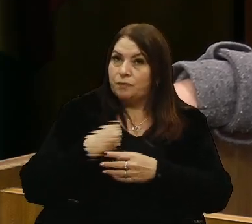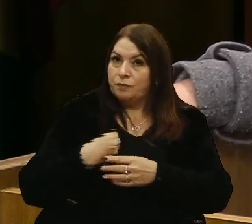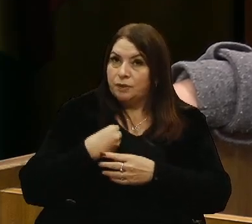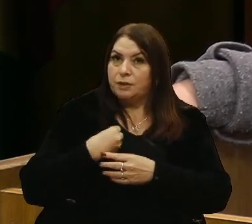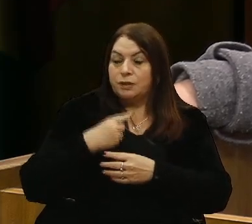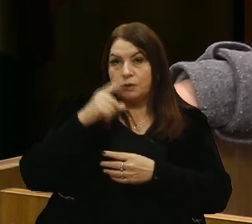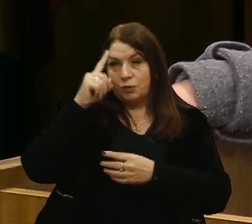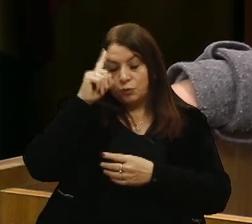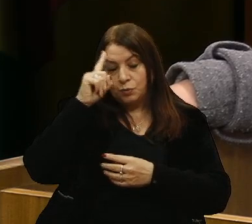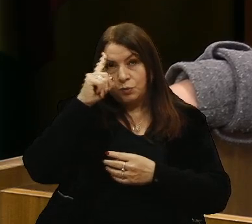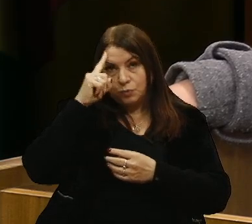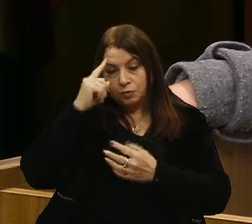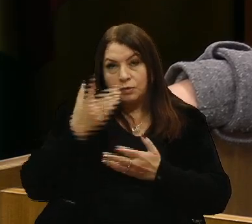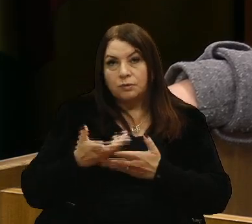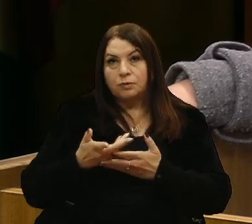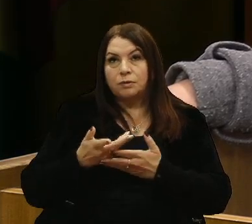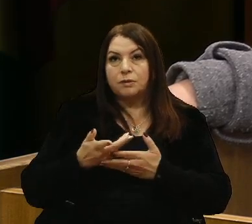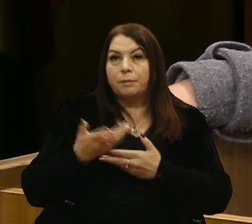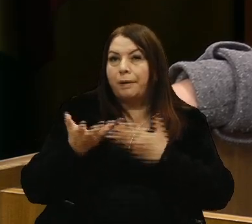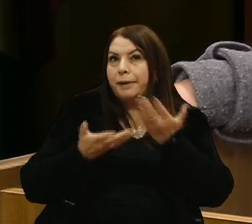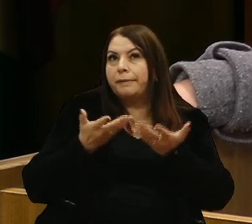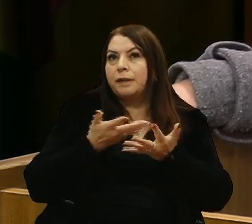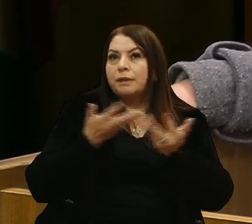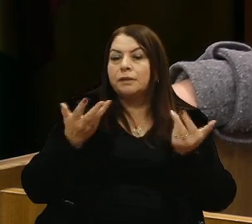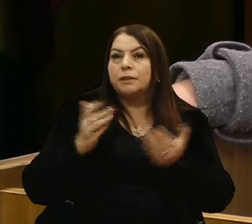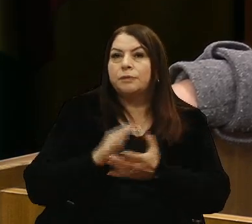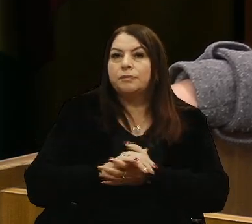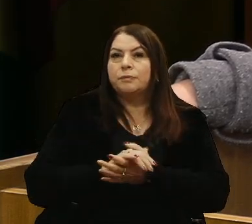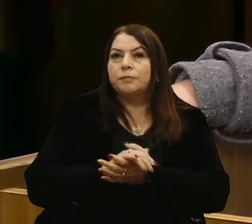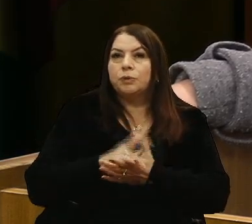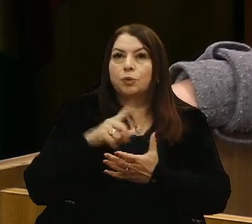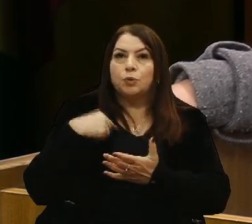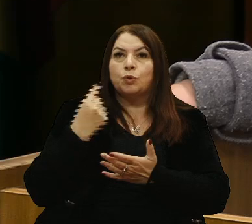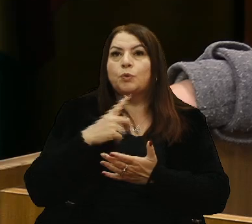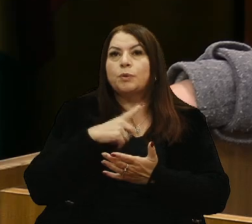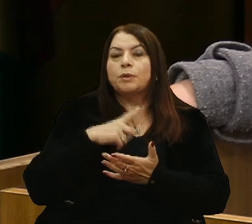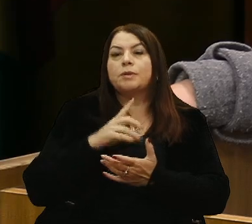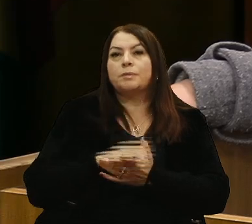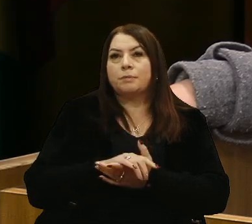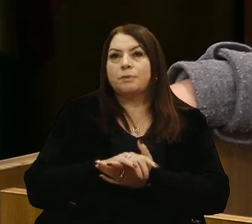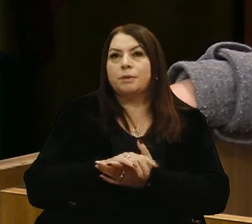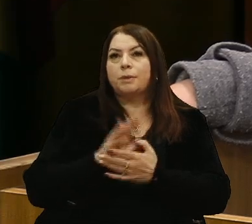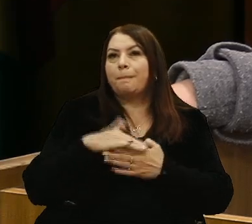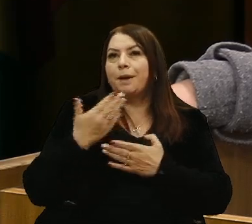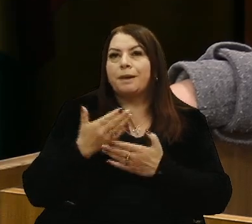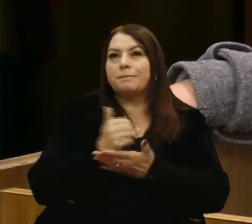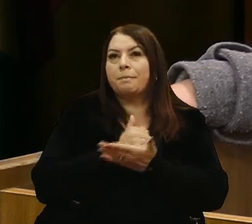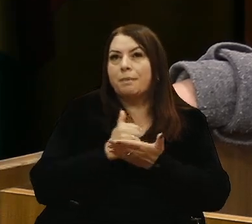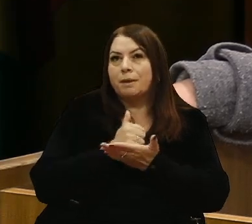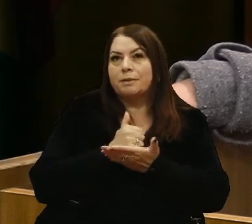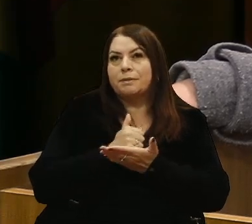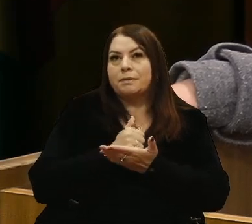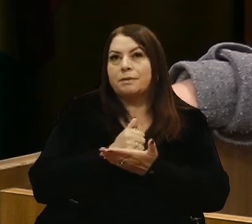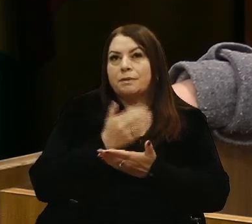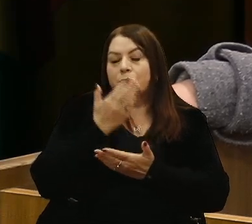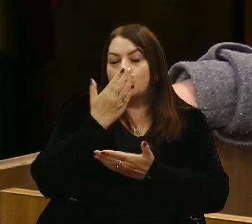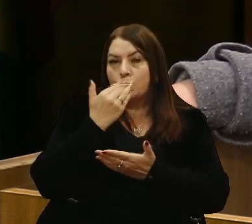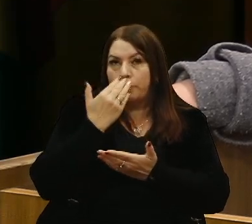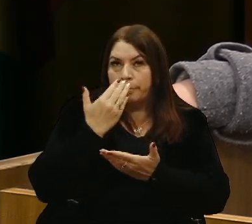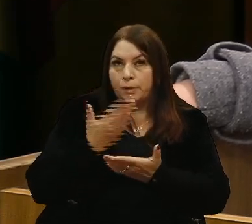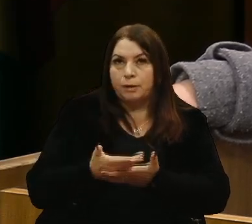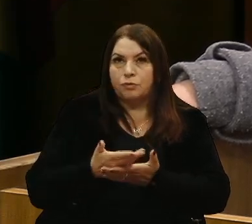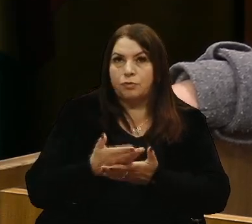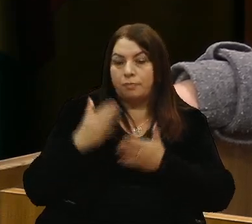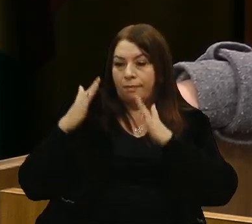seu dia a dia, para lidar com aquilo que a gente tem de mais básico, que é a alimentação, que é